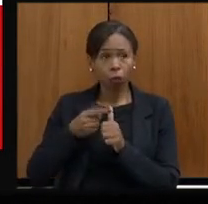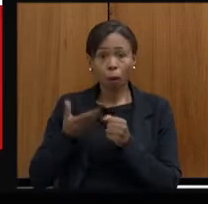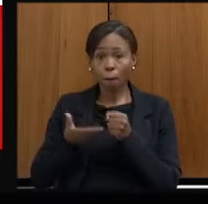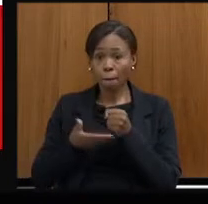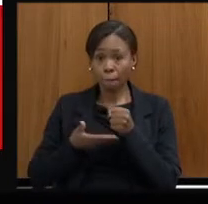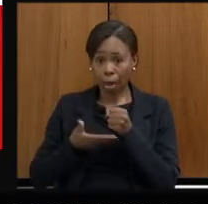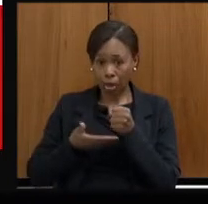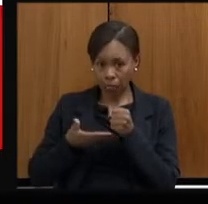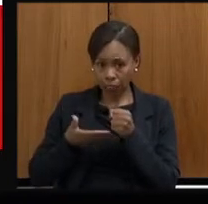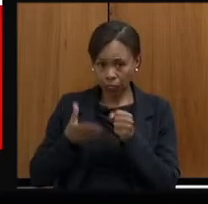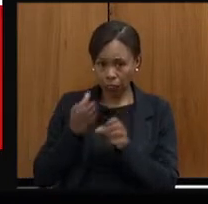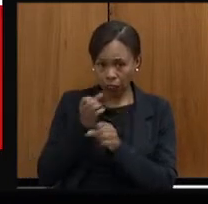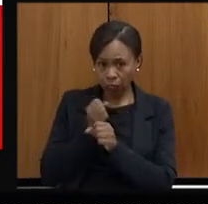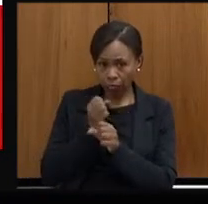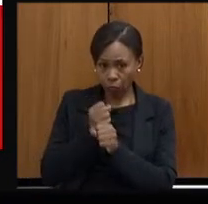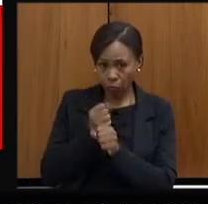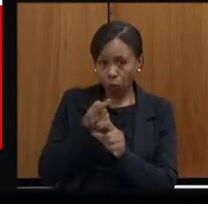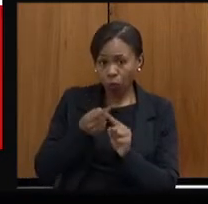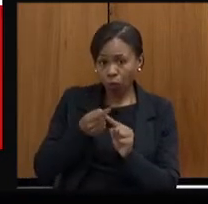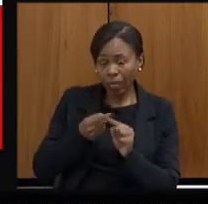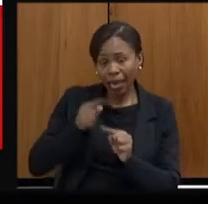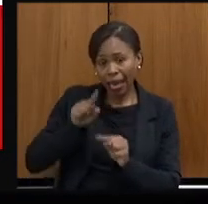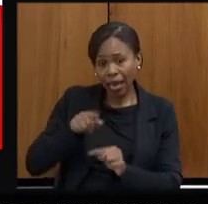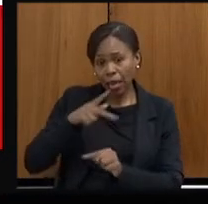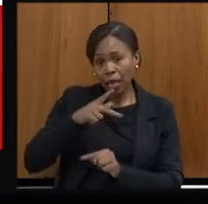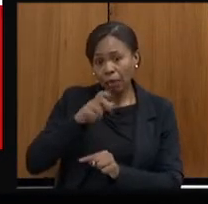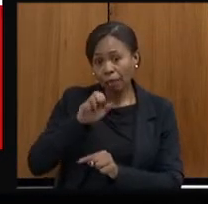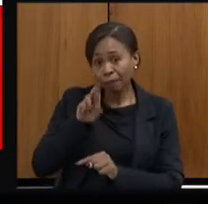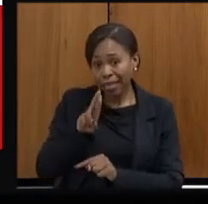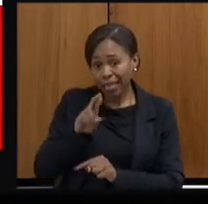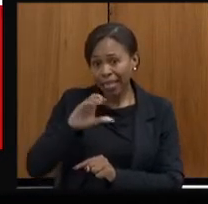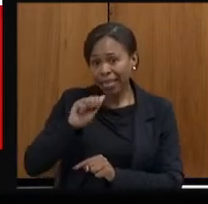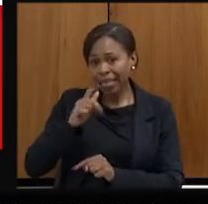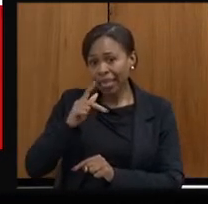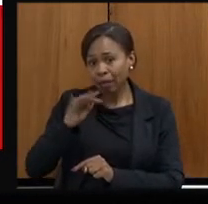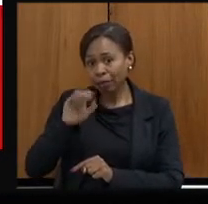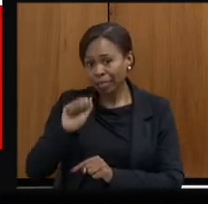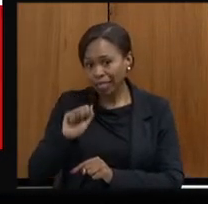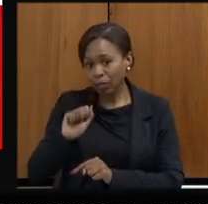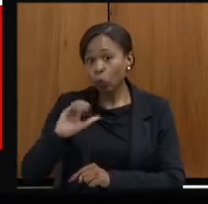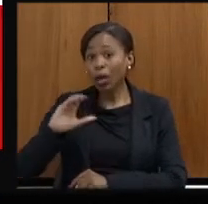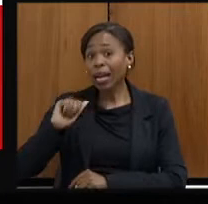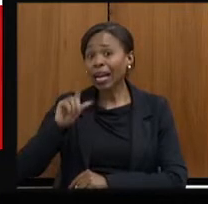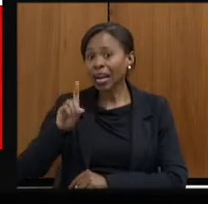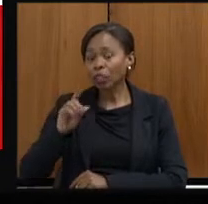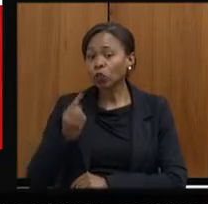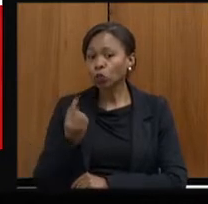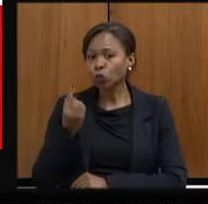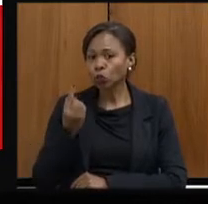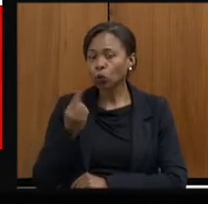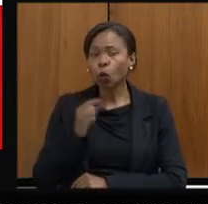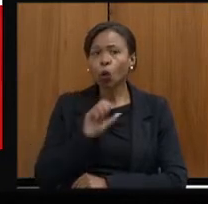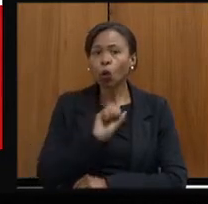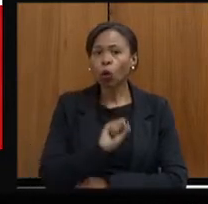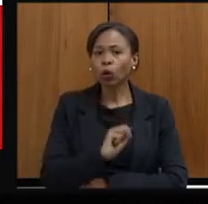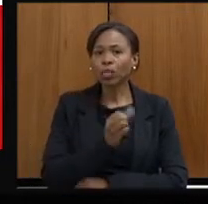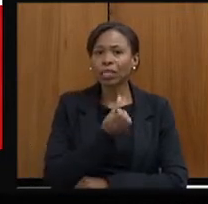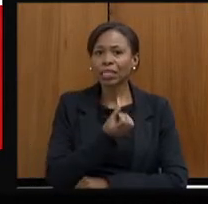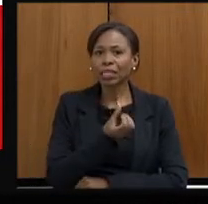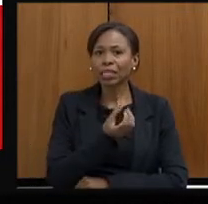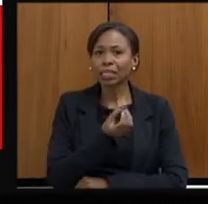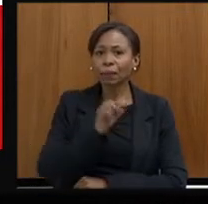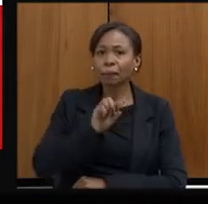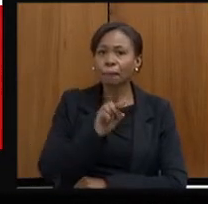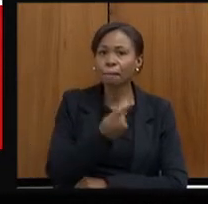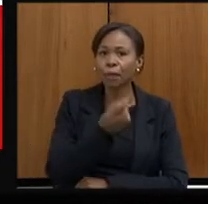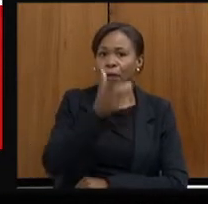cálculo, porque é um valor per capita do CadÚnico, 880 mil famílias. E o valor de referência por família